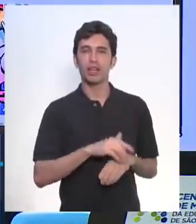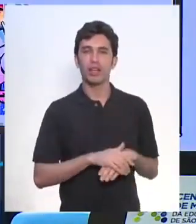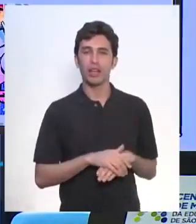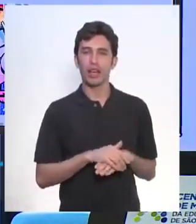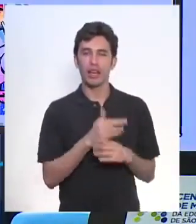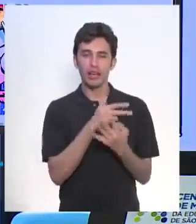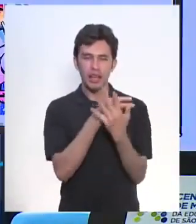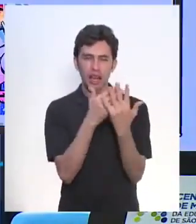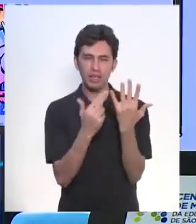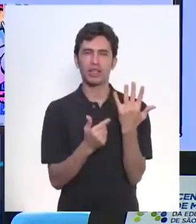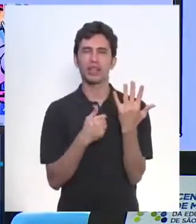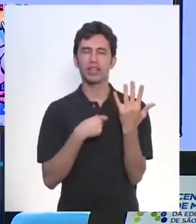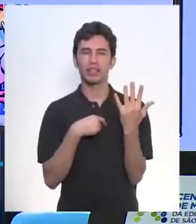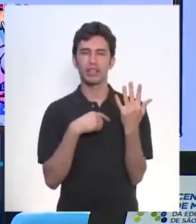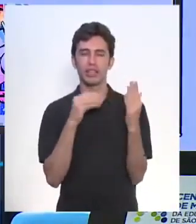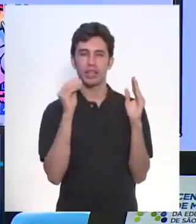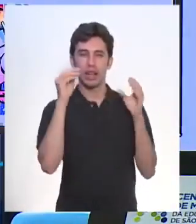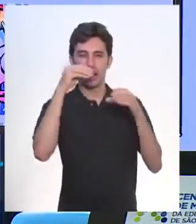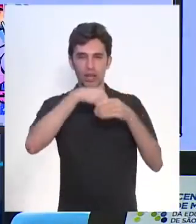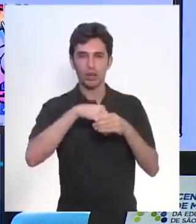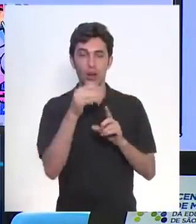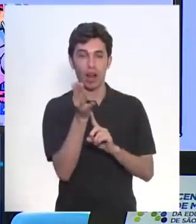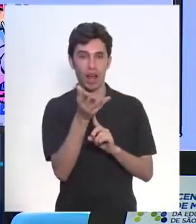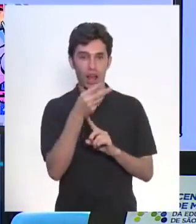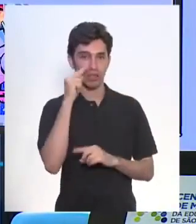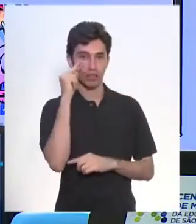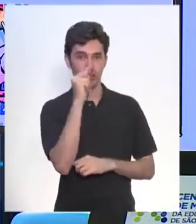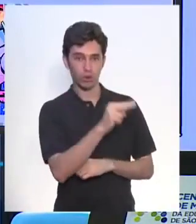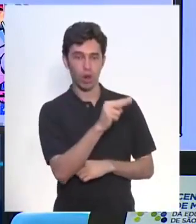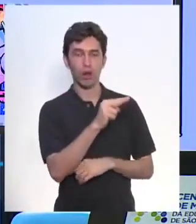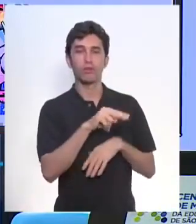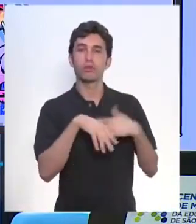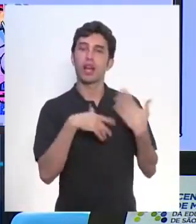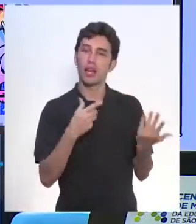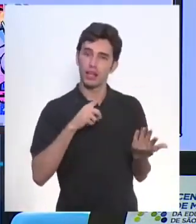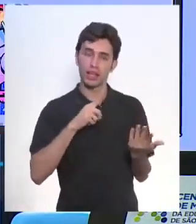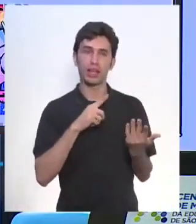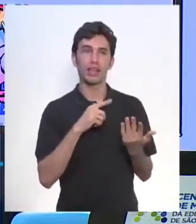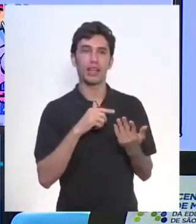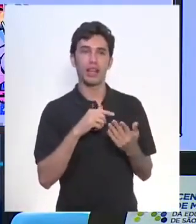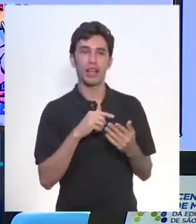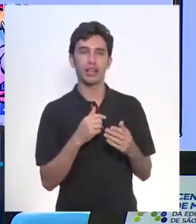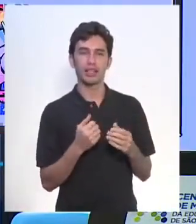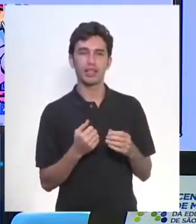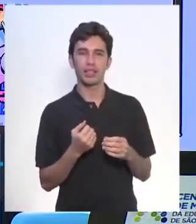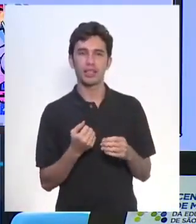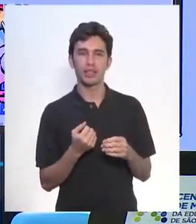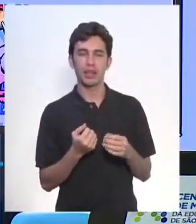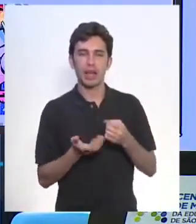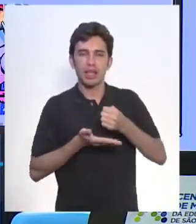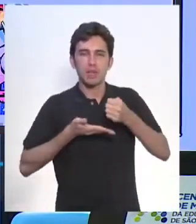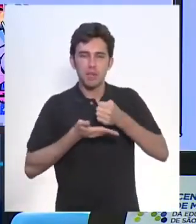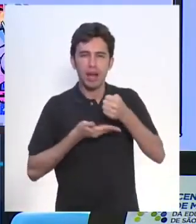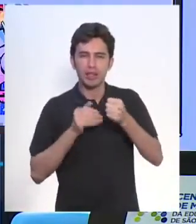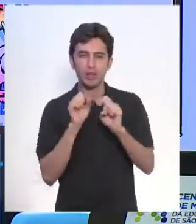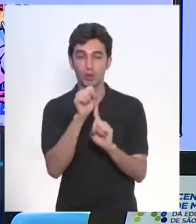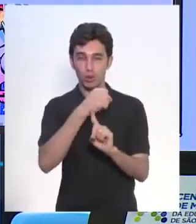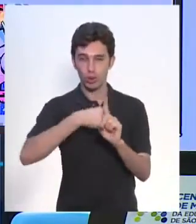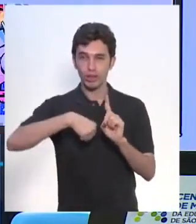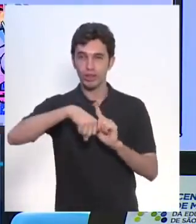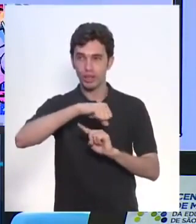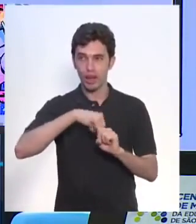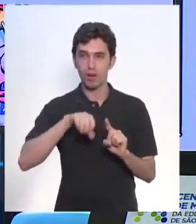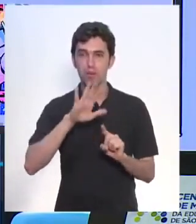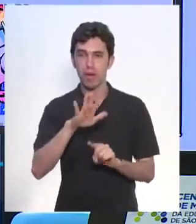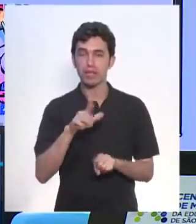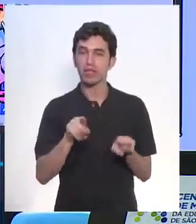dentro, né, da arte visual. Tá? Além dessa característica, desse forte cunho social do grafite, uma coisa importante